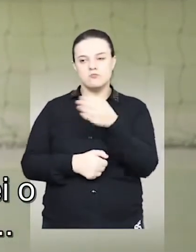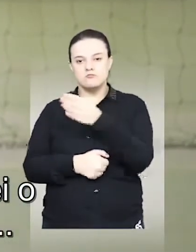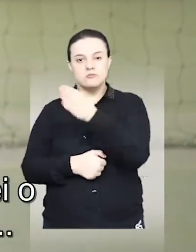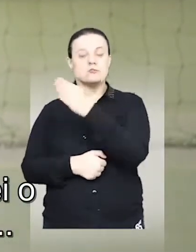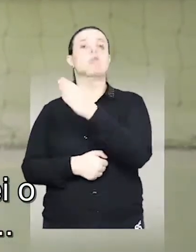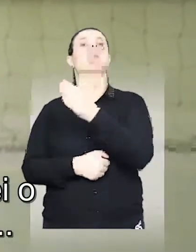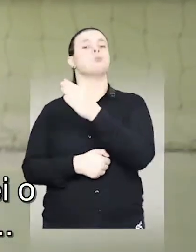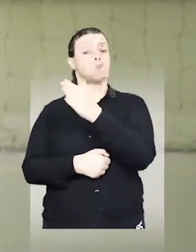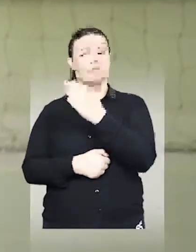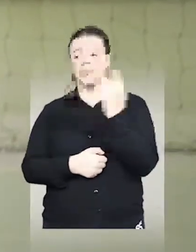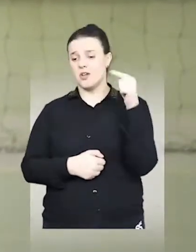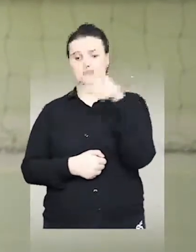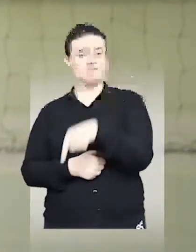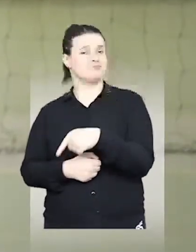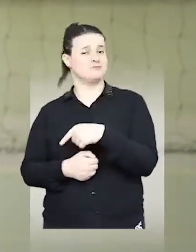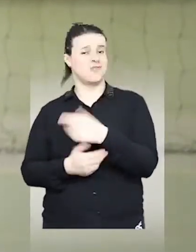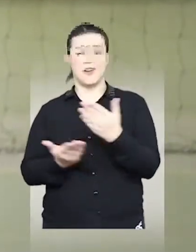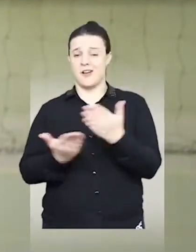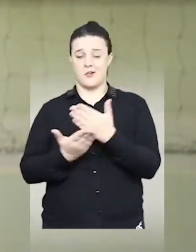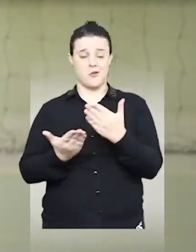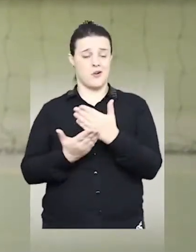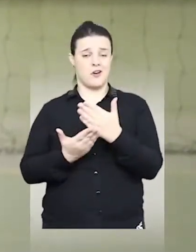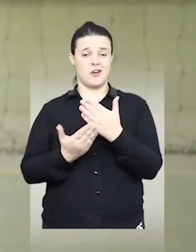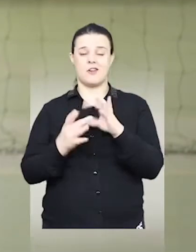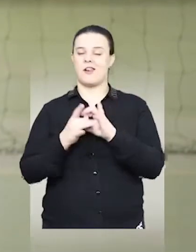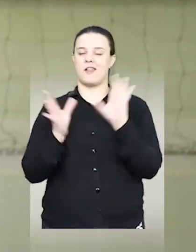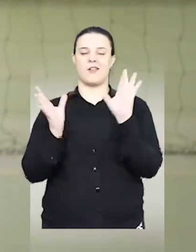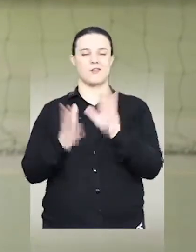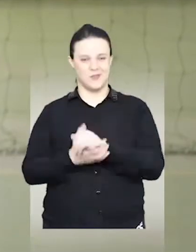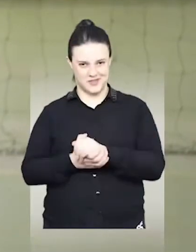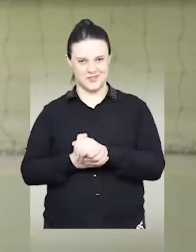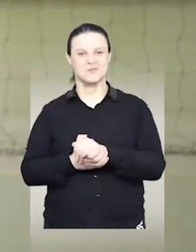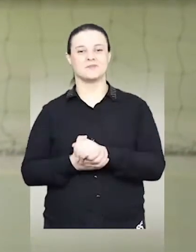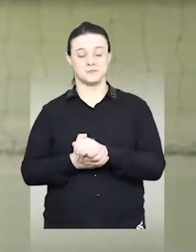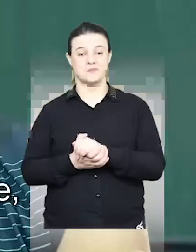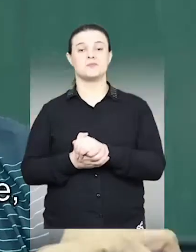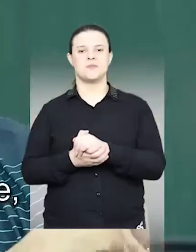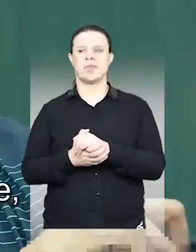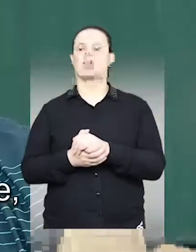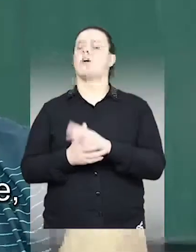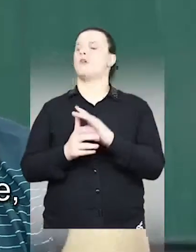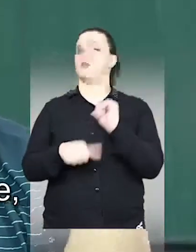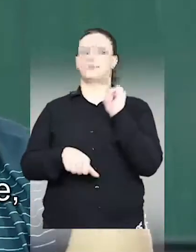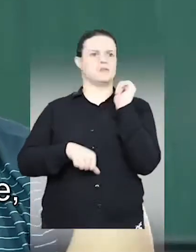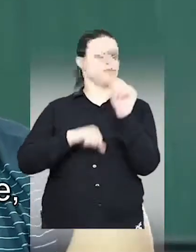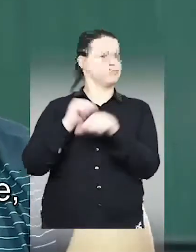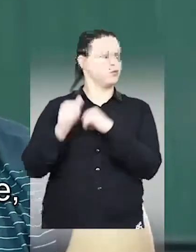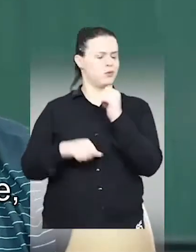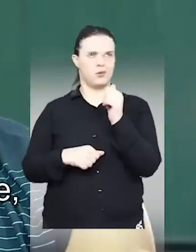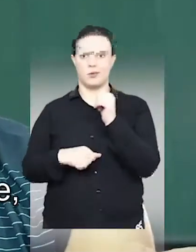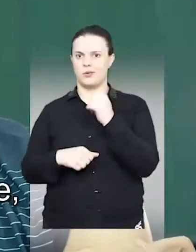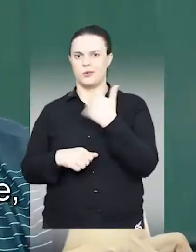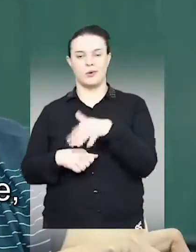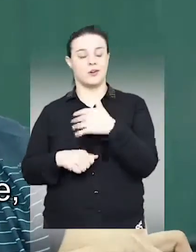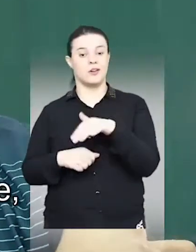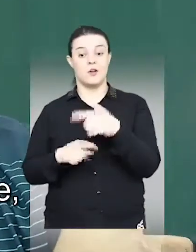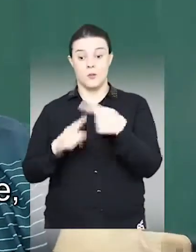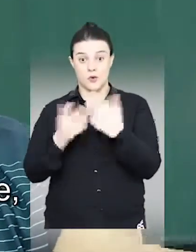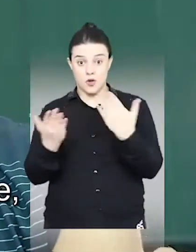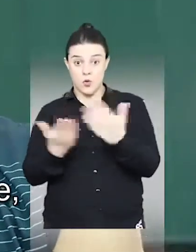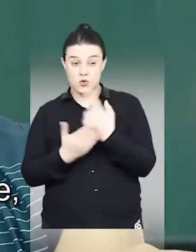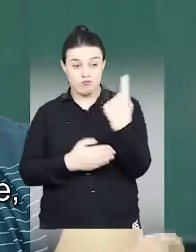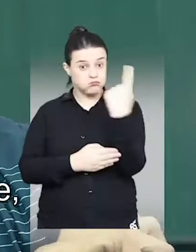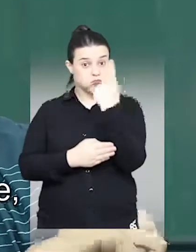caminho certo e tô aqui, agora tô livre. Mudou radicalmente, porque hoje a